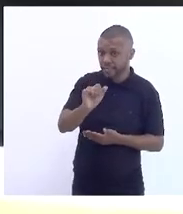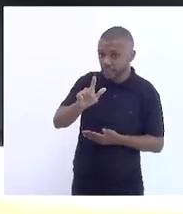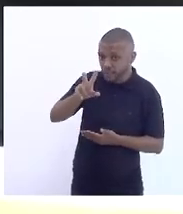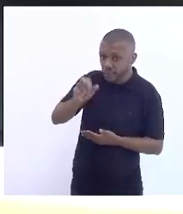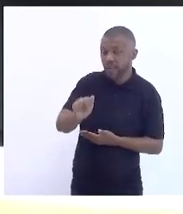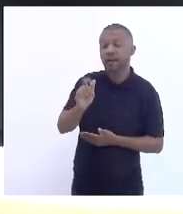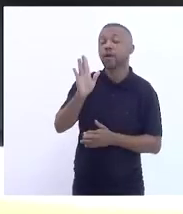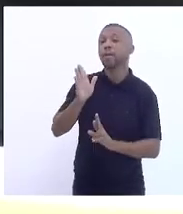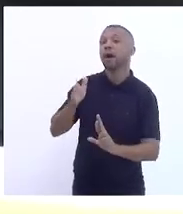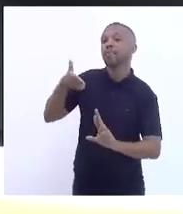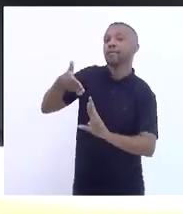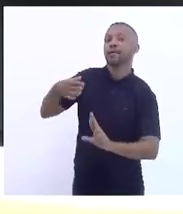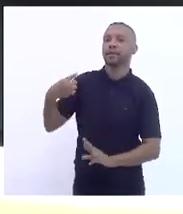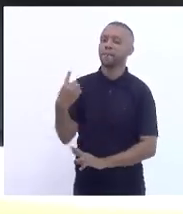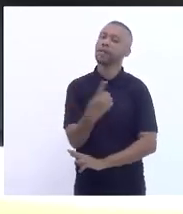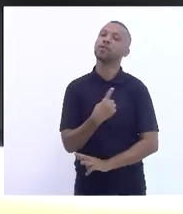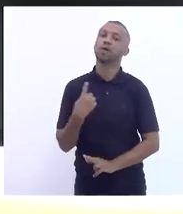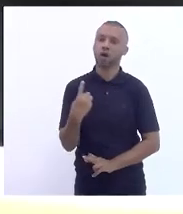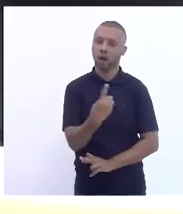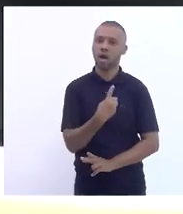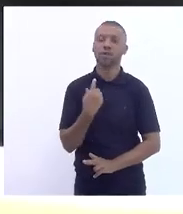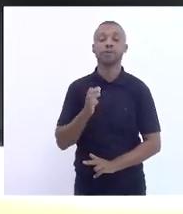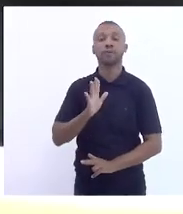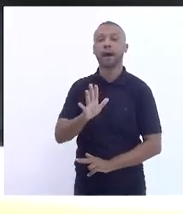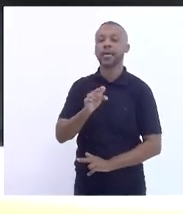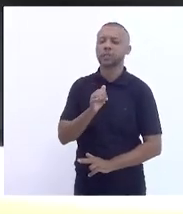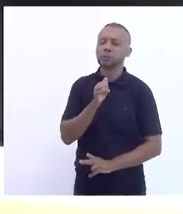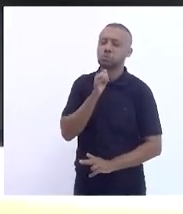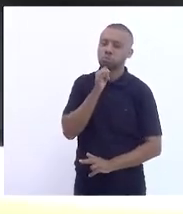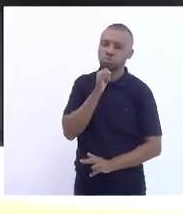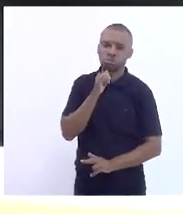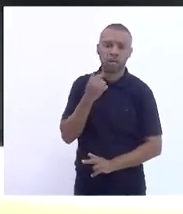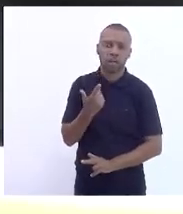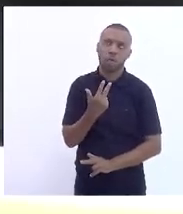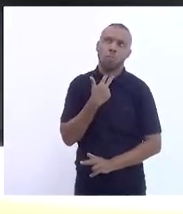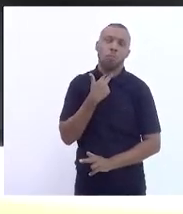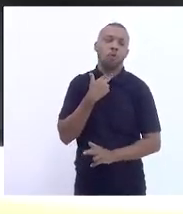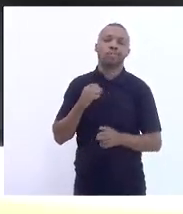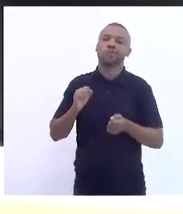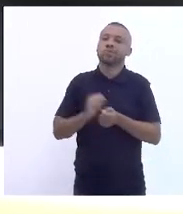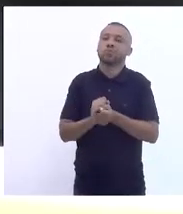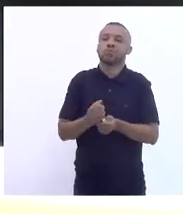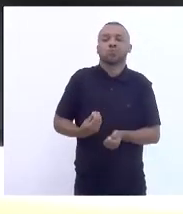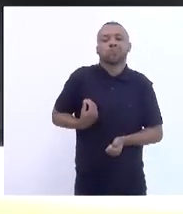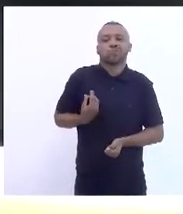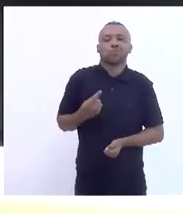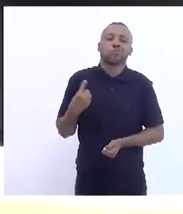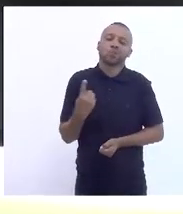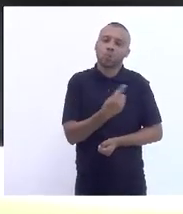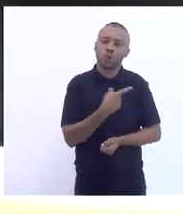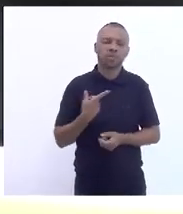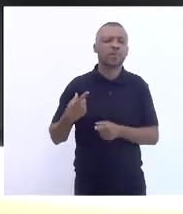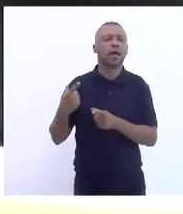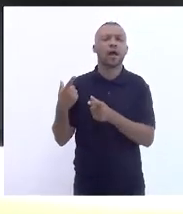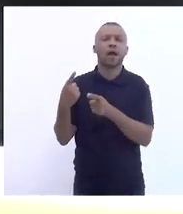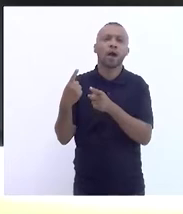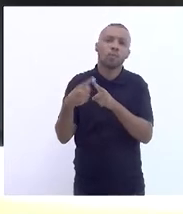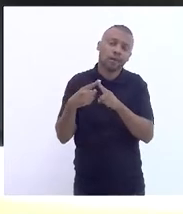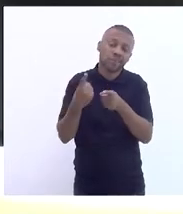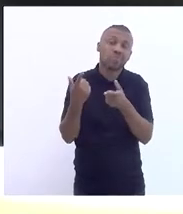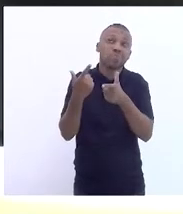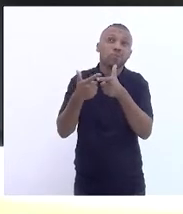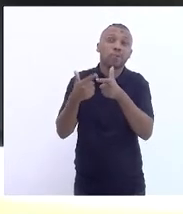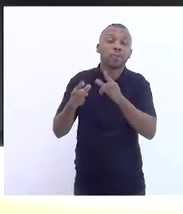referência para nós mas infelizmente ela não pode estar conosco também por questões de saúde